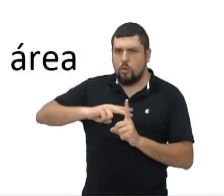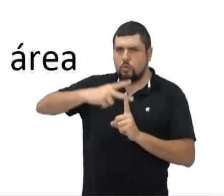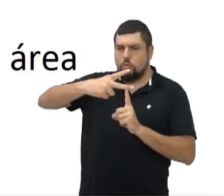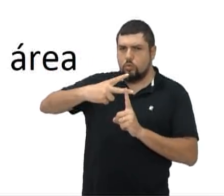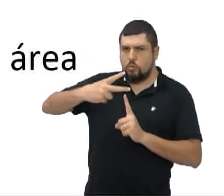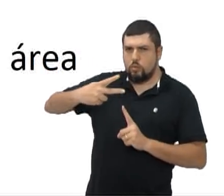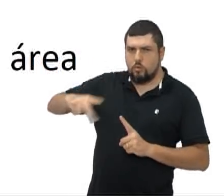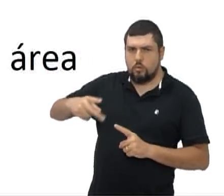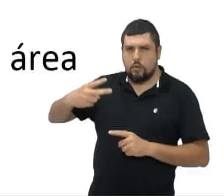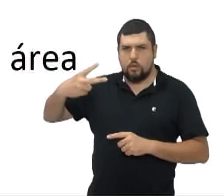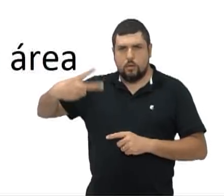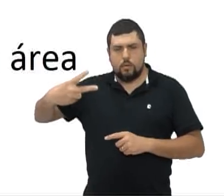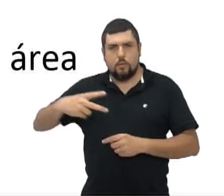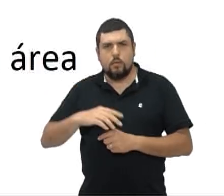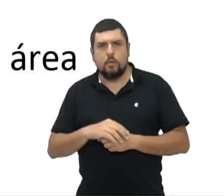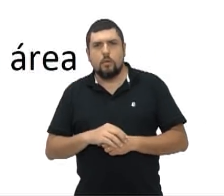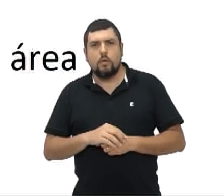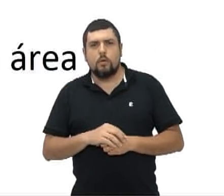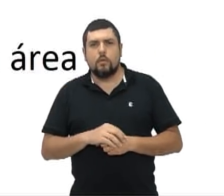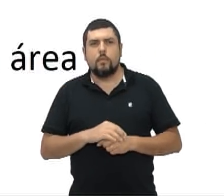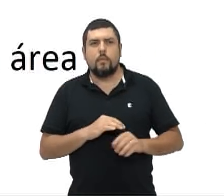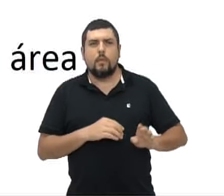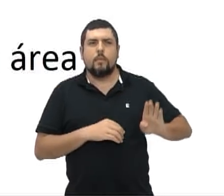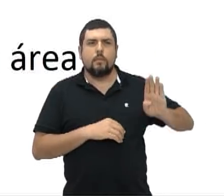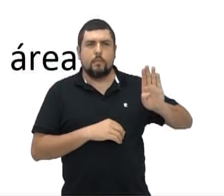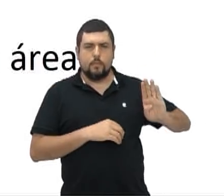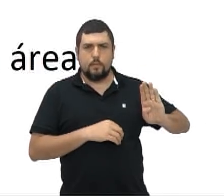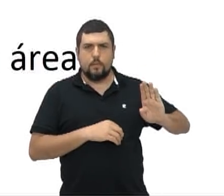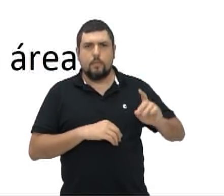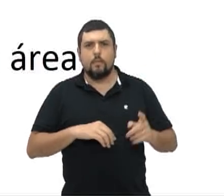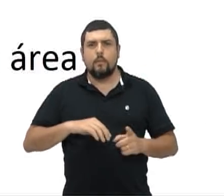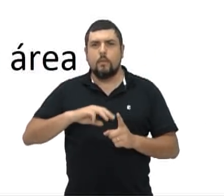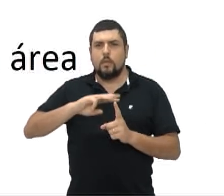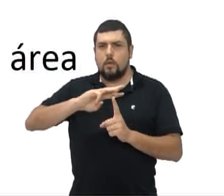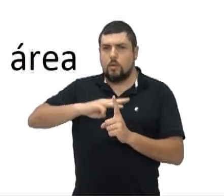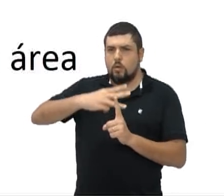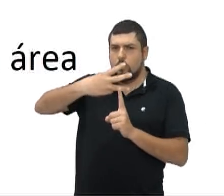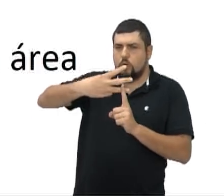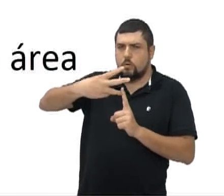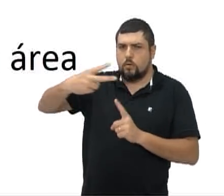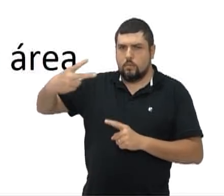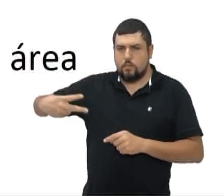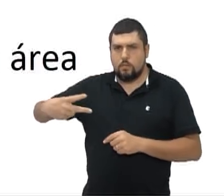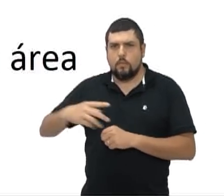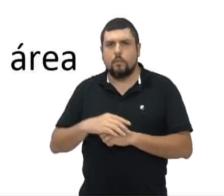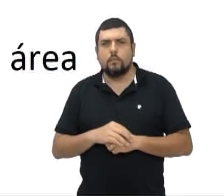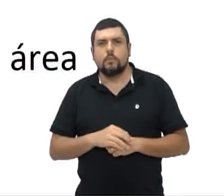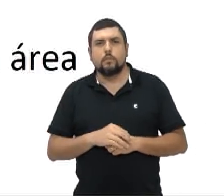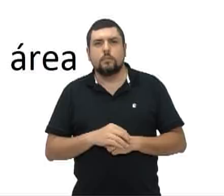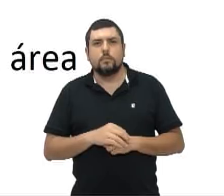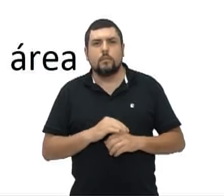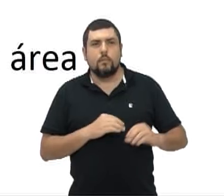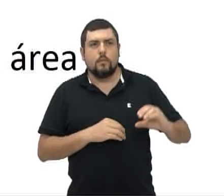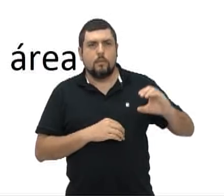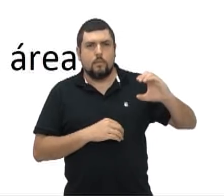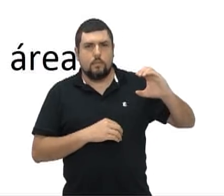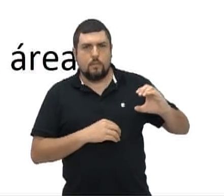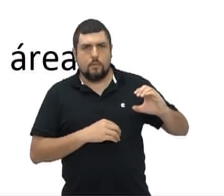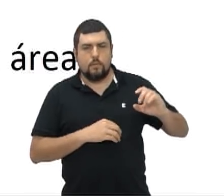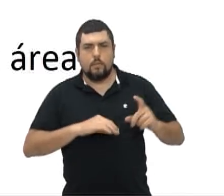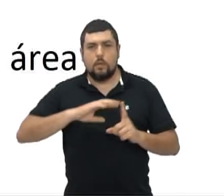2, a letra B, o triplo da área da figura 2, a letra C,